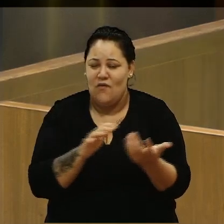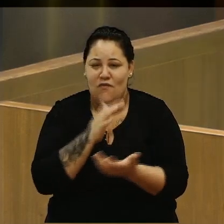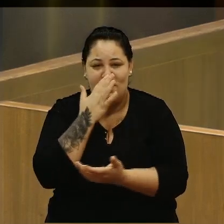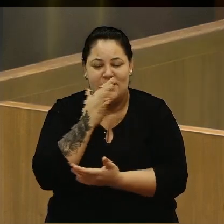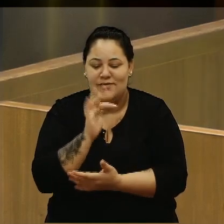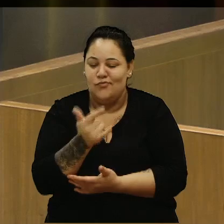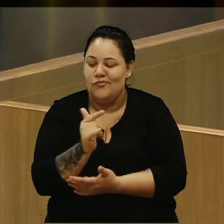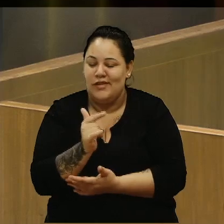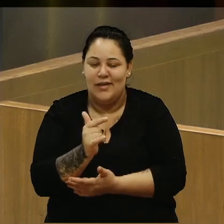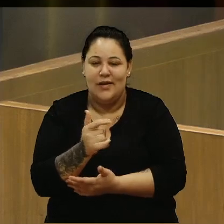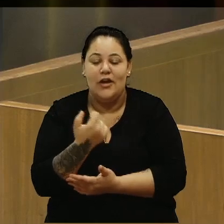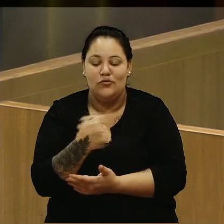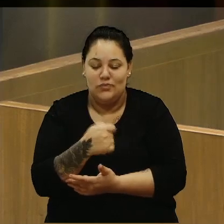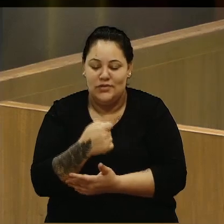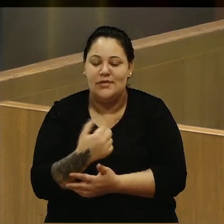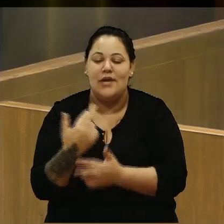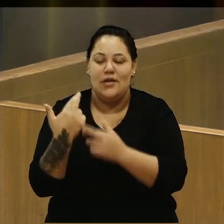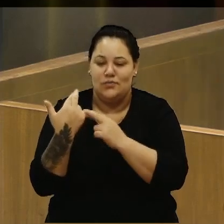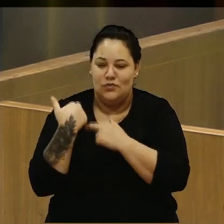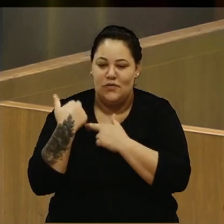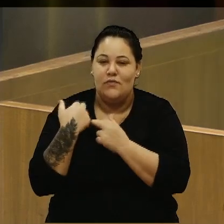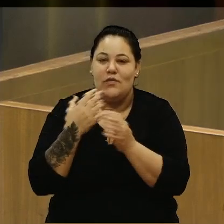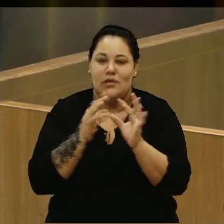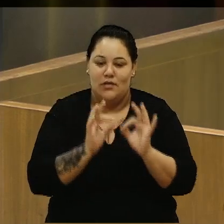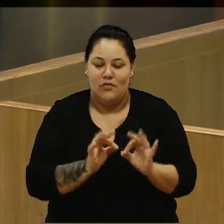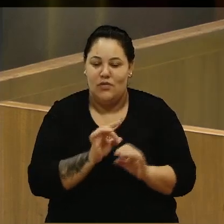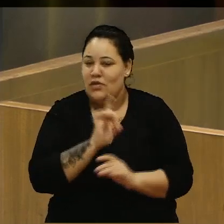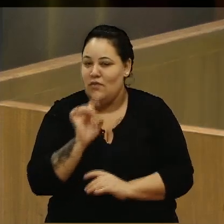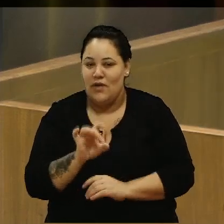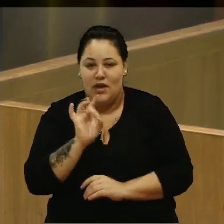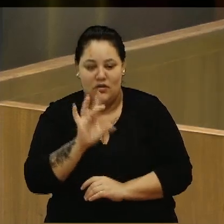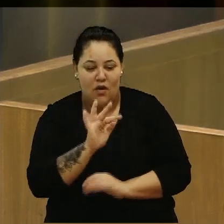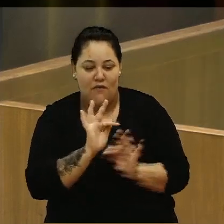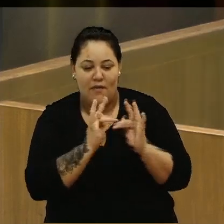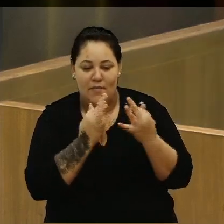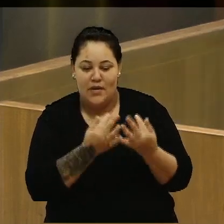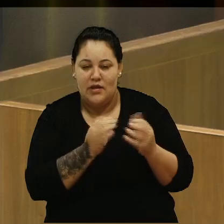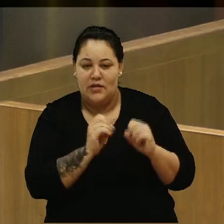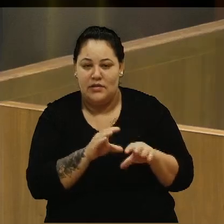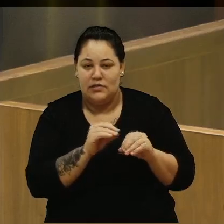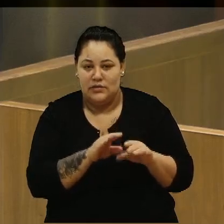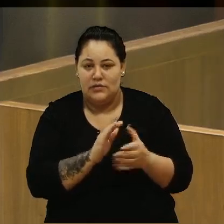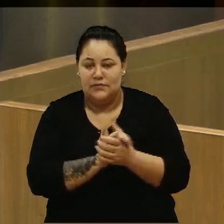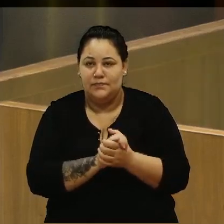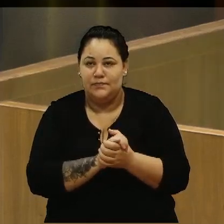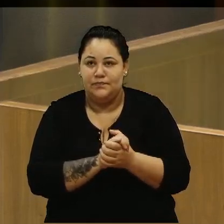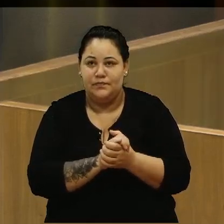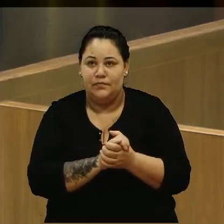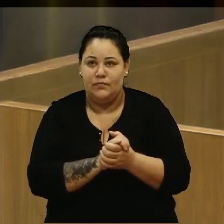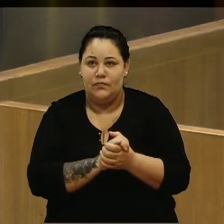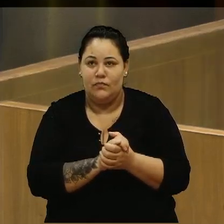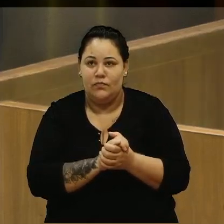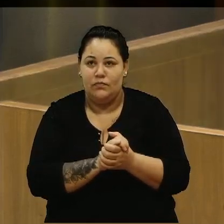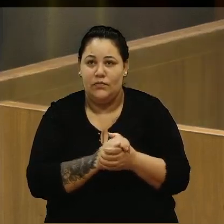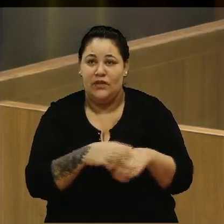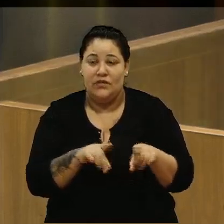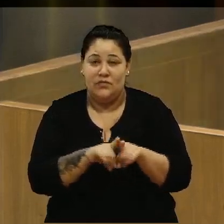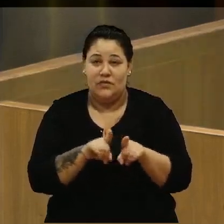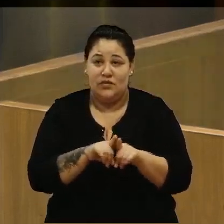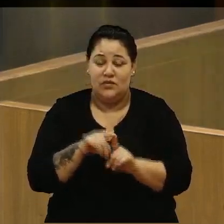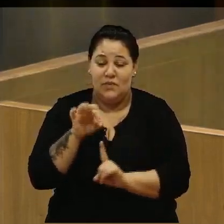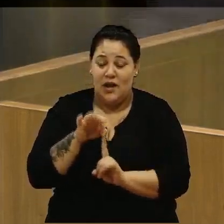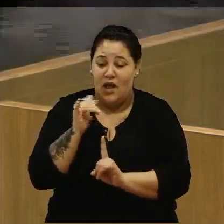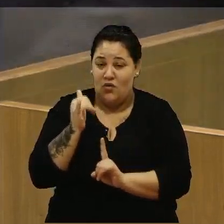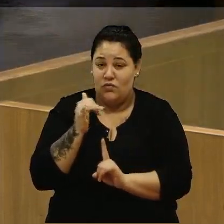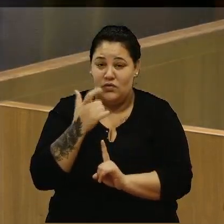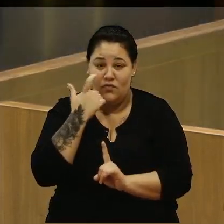responsável também por isso. Não é só a família que educa. Quando eu estou numa parada de ônibus, eu vejo uma ação